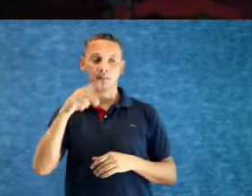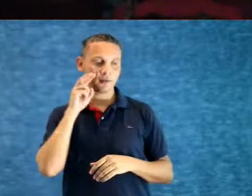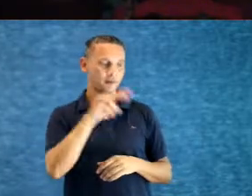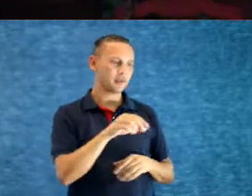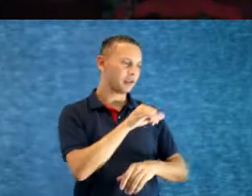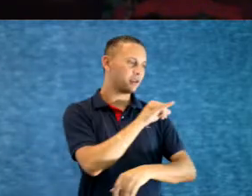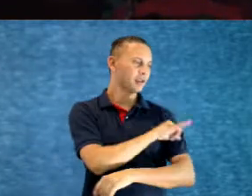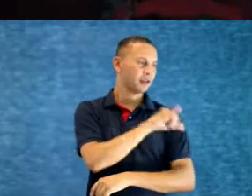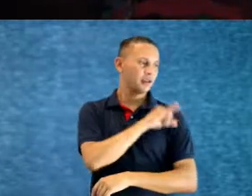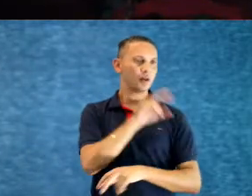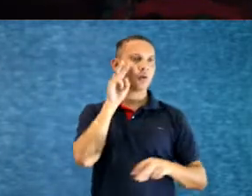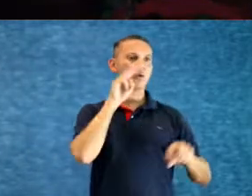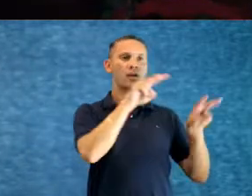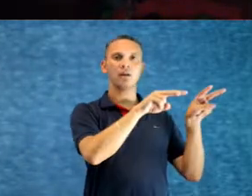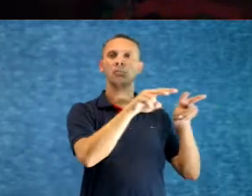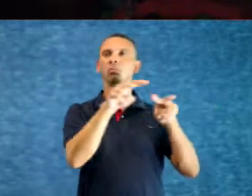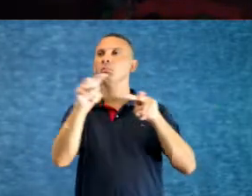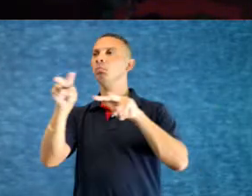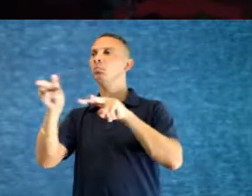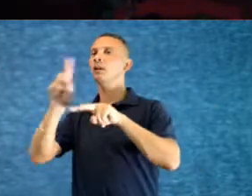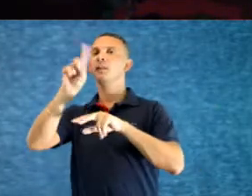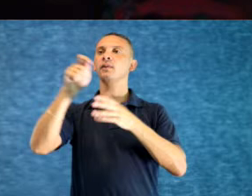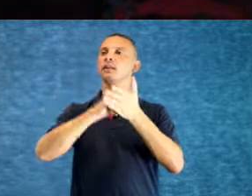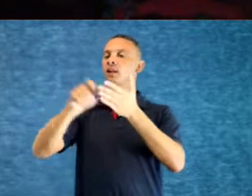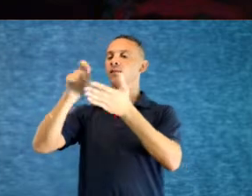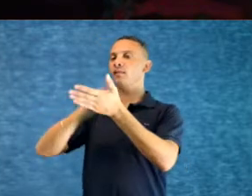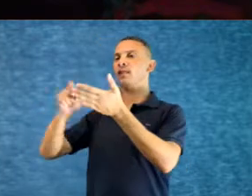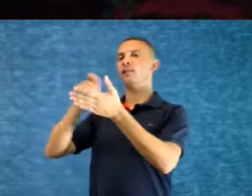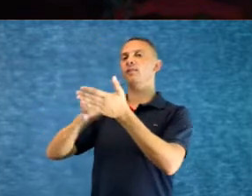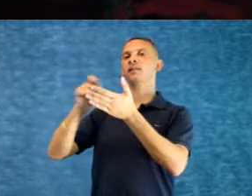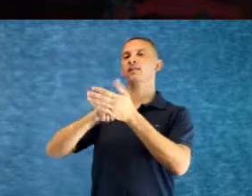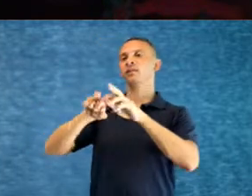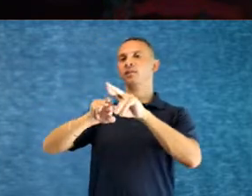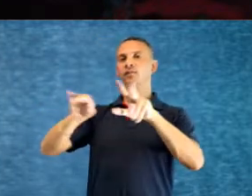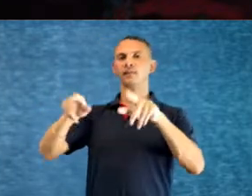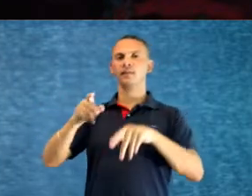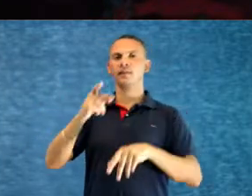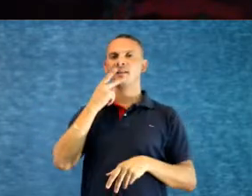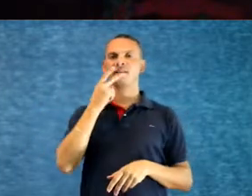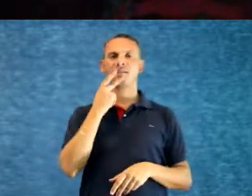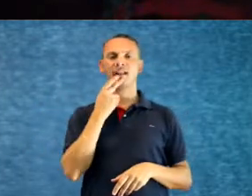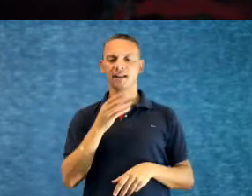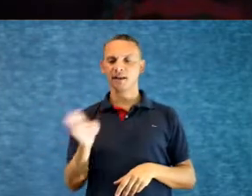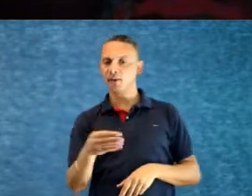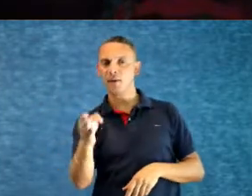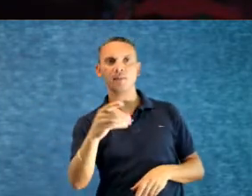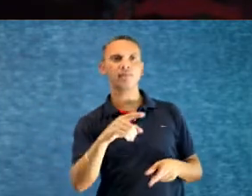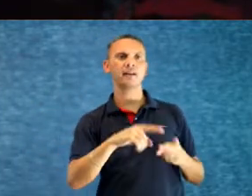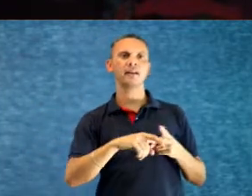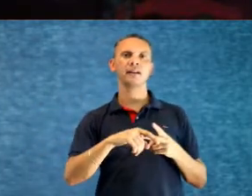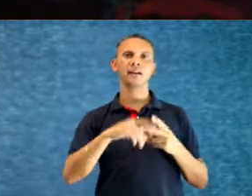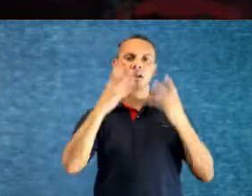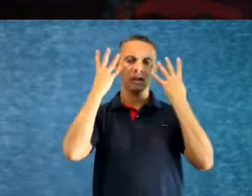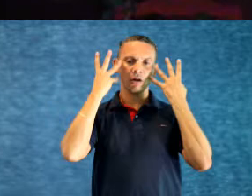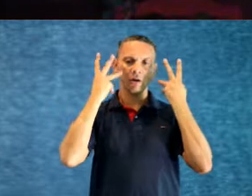perceber a partir dos seus escritos, que ela dialoga. Nos 3 anos na Itália, ela vê os jornais que ela lia, tudo, ela